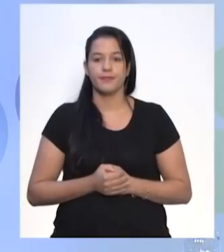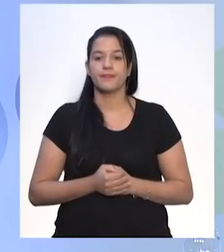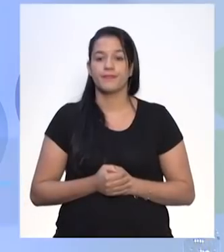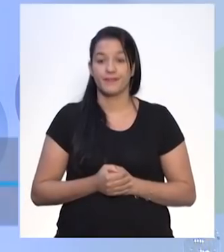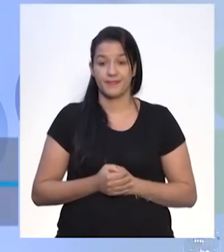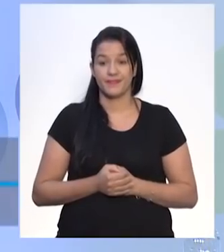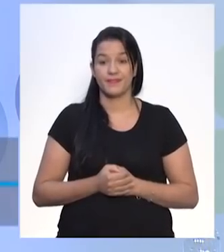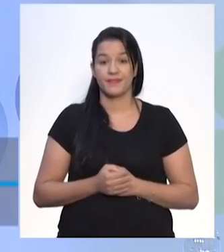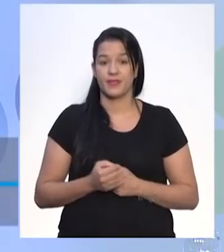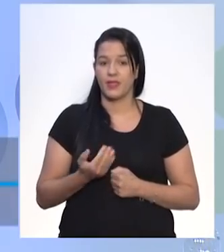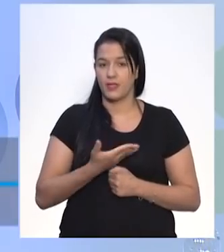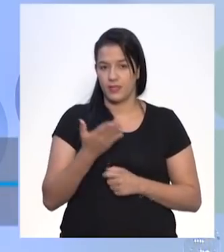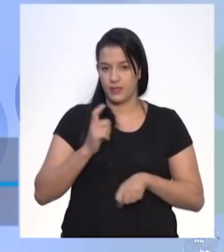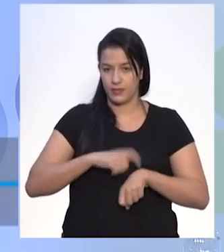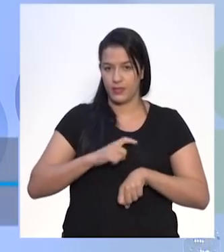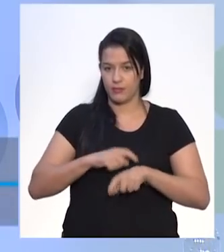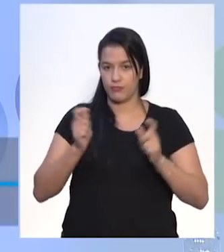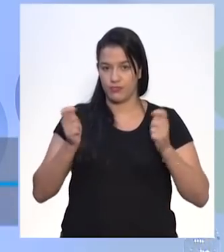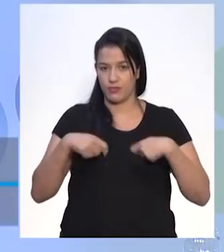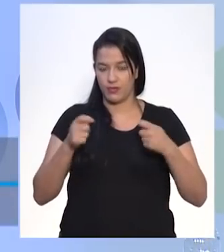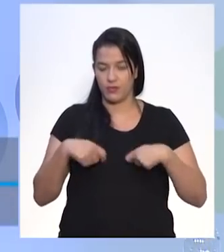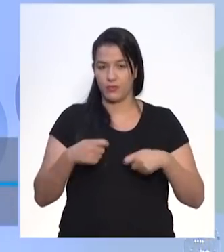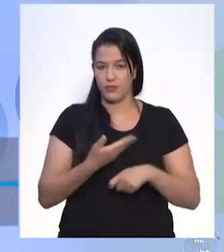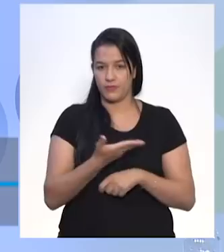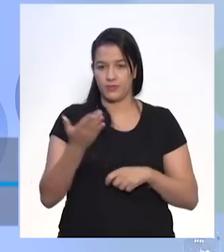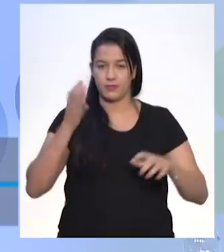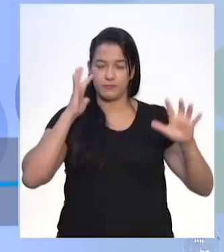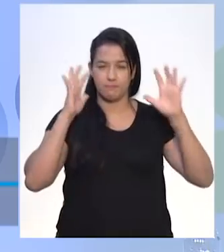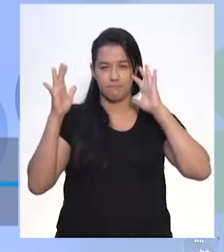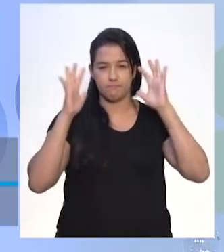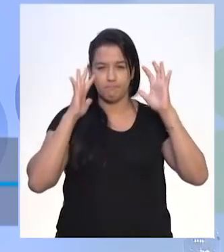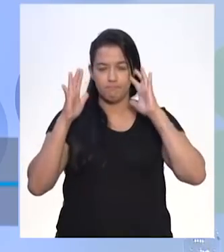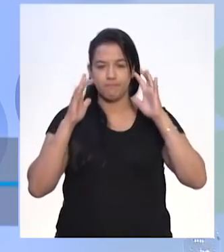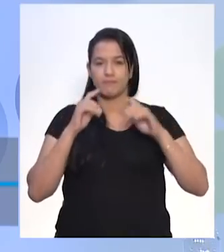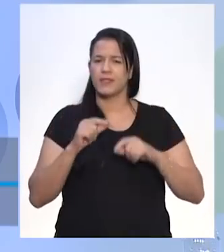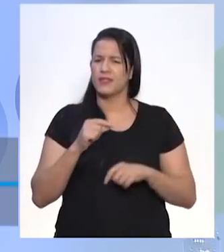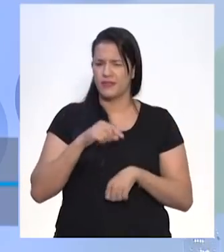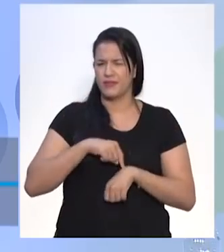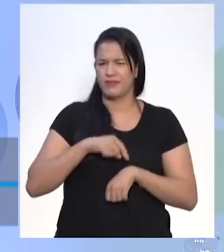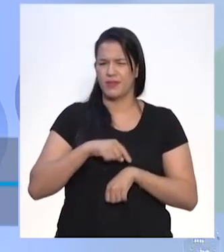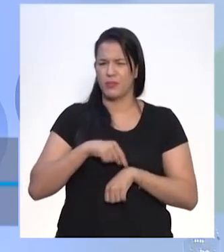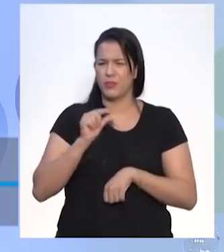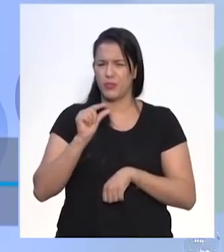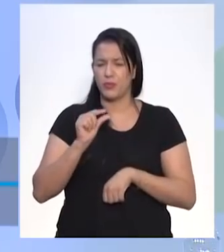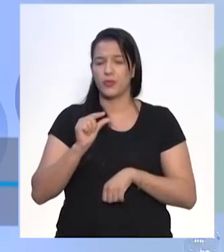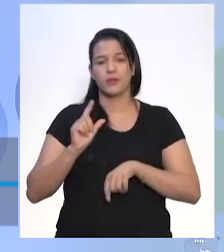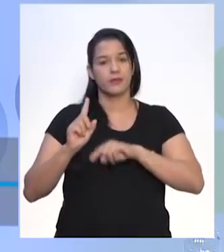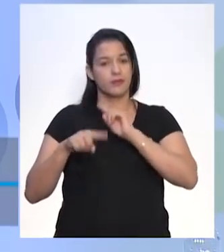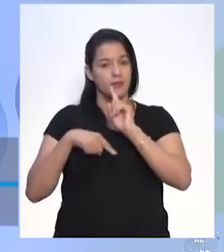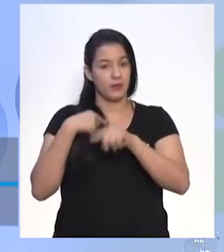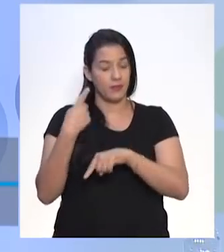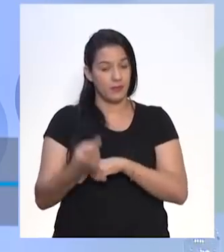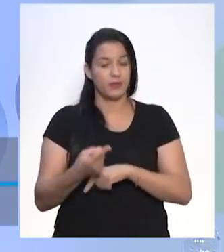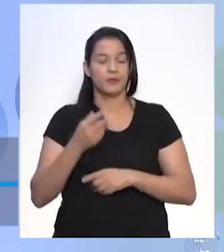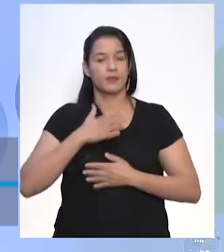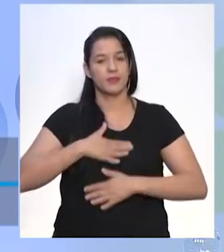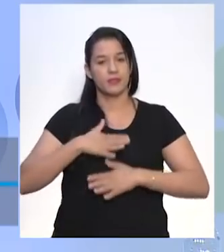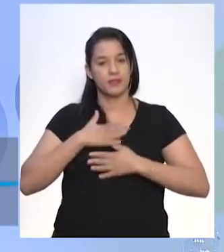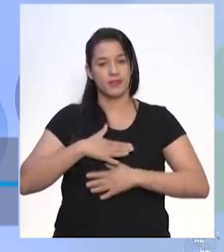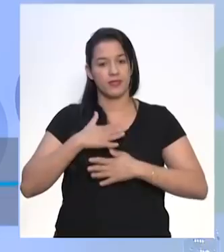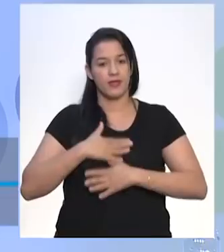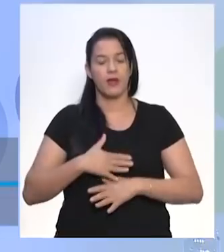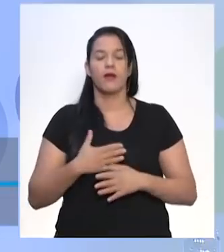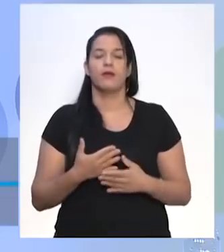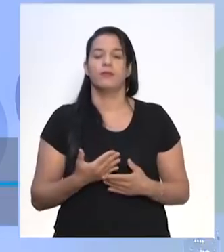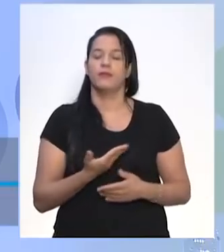Vamos lá, pessoal. Será que deu tempo de vocês conseguirem pensar um pouquinho? Foi pouco tempo, né? Depois, com um pouco mais de calma, um pouco mais